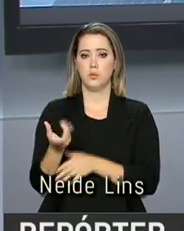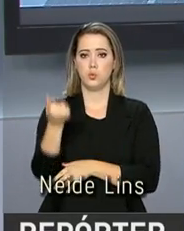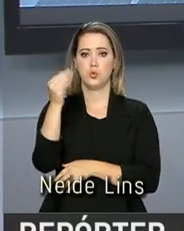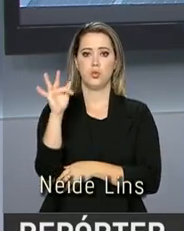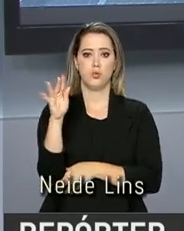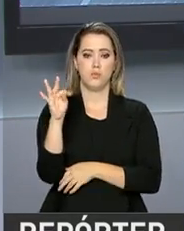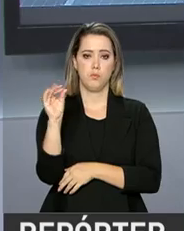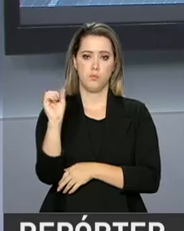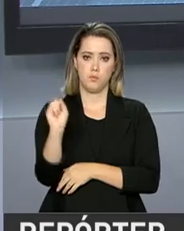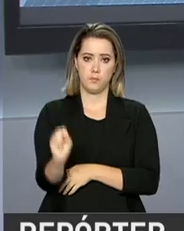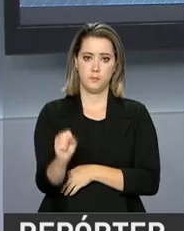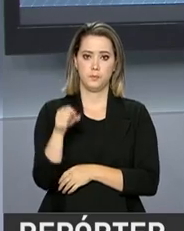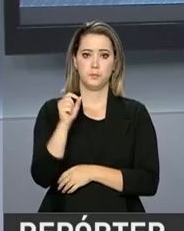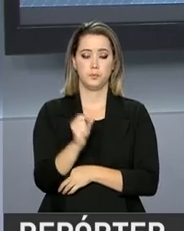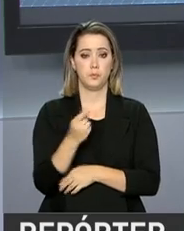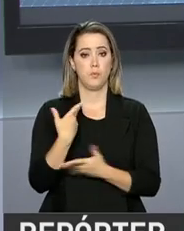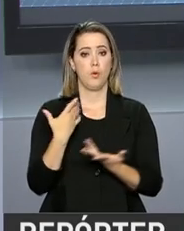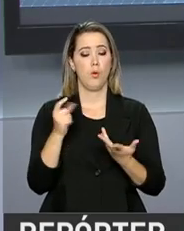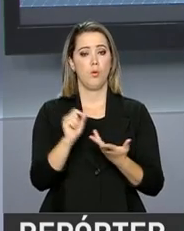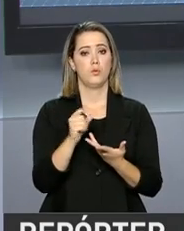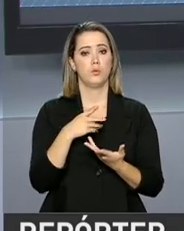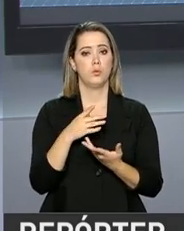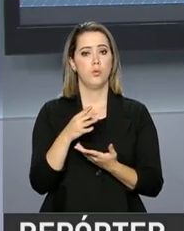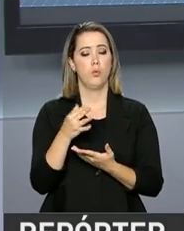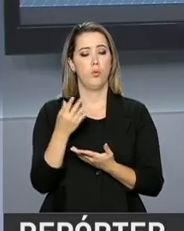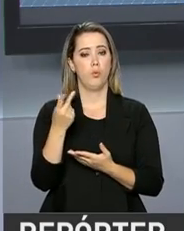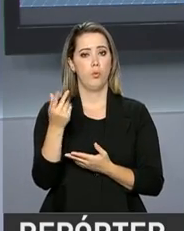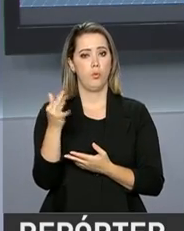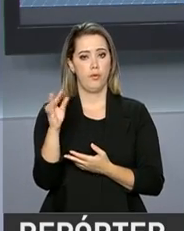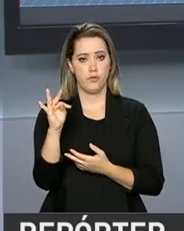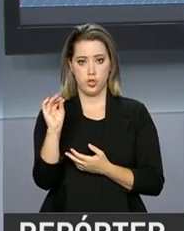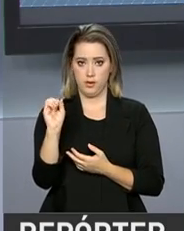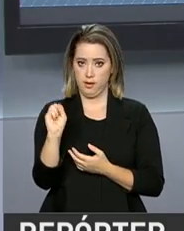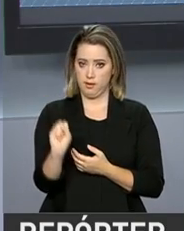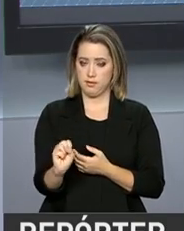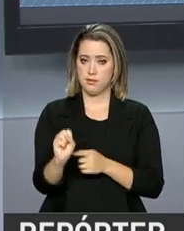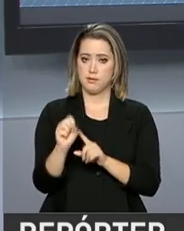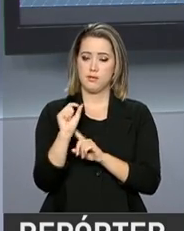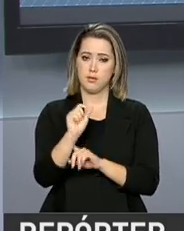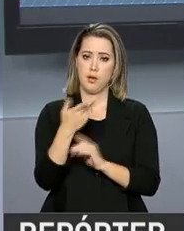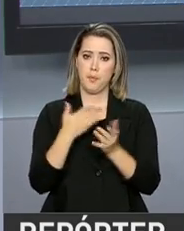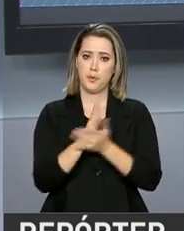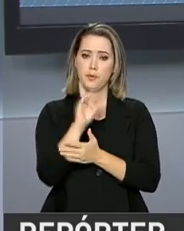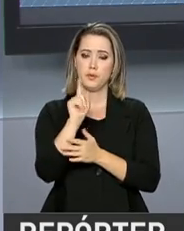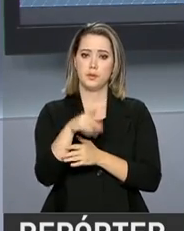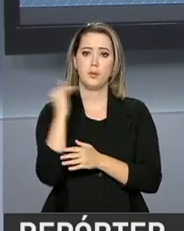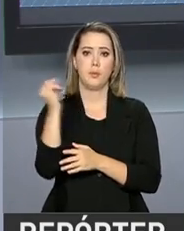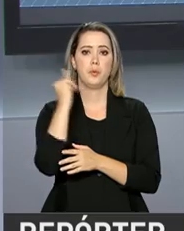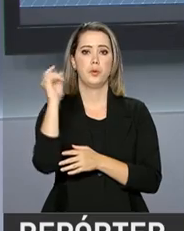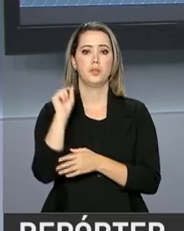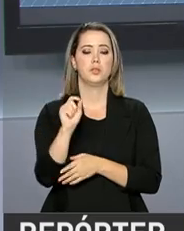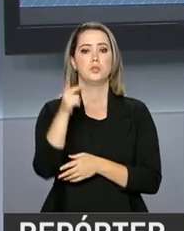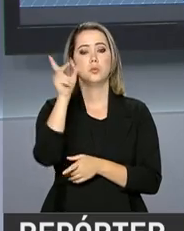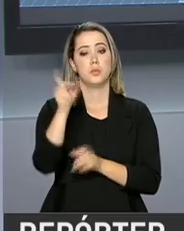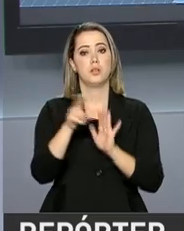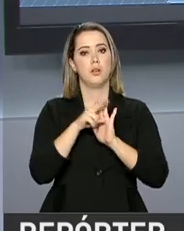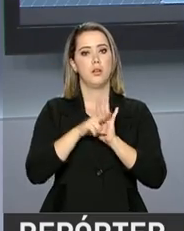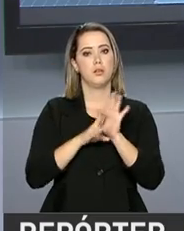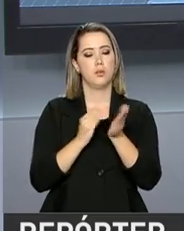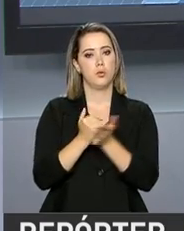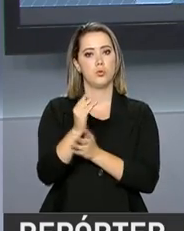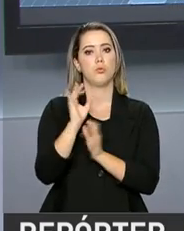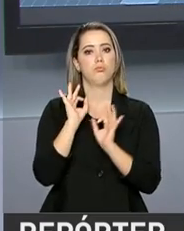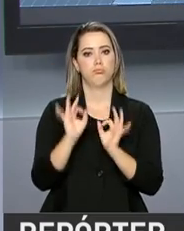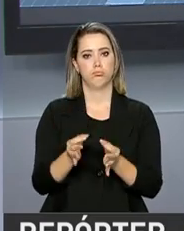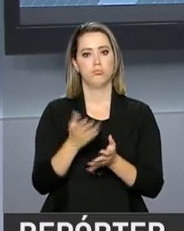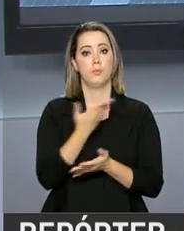saques de Contas inativas do FGTS o fundo de garantia do tempo de serviço a aprovação era fundamental para que a regra continuasse